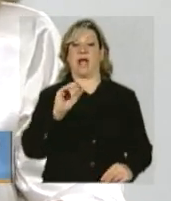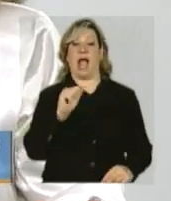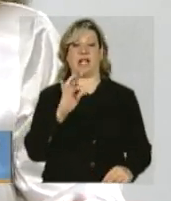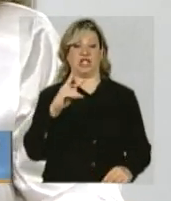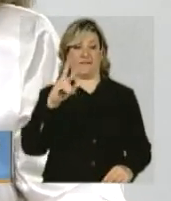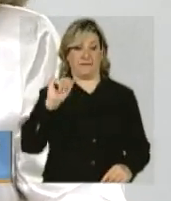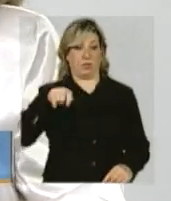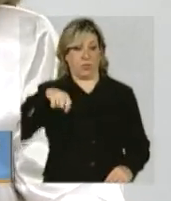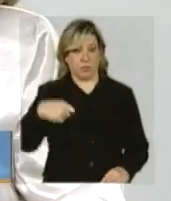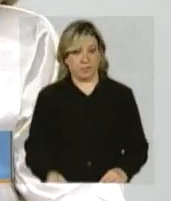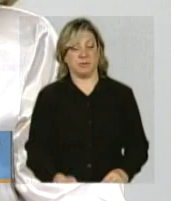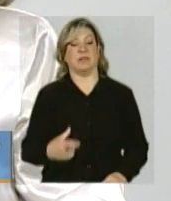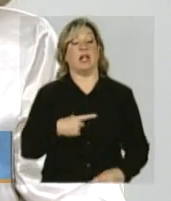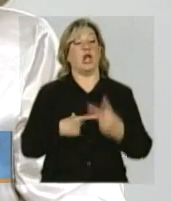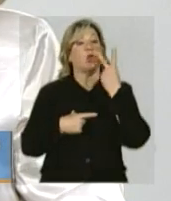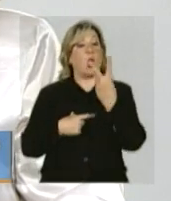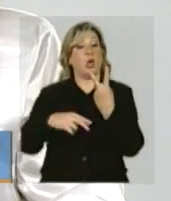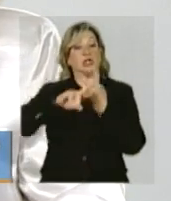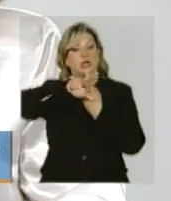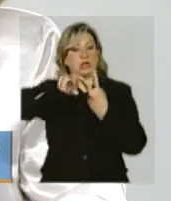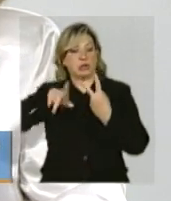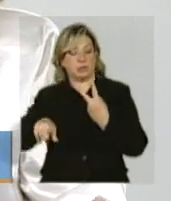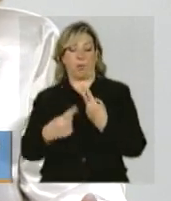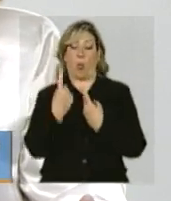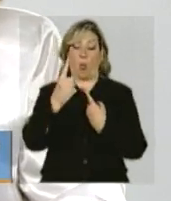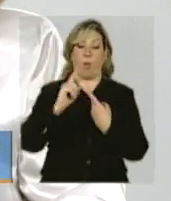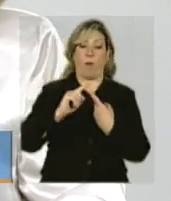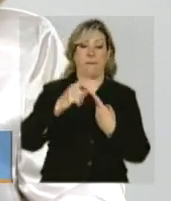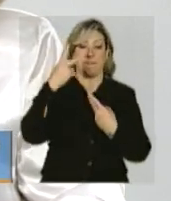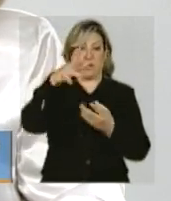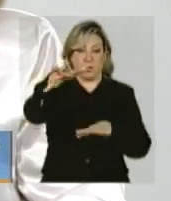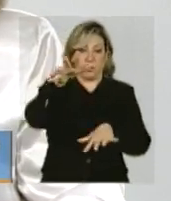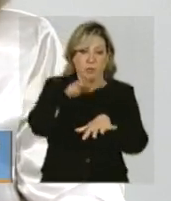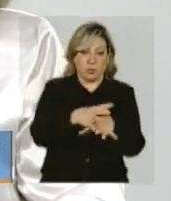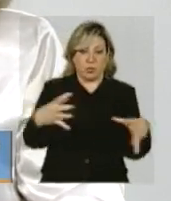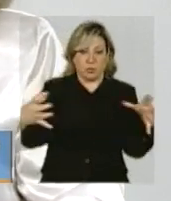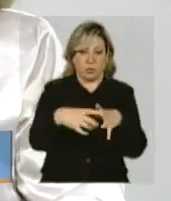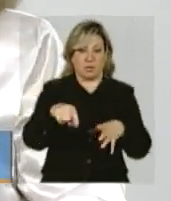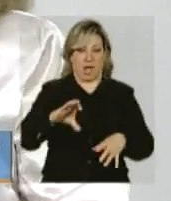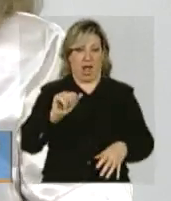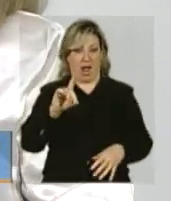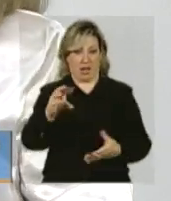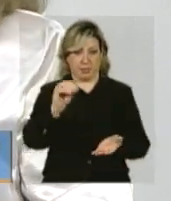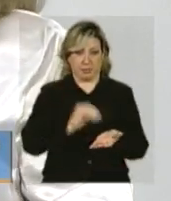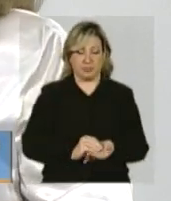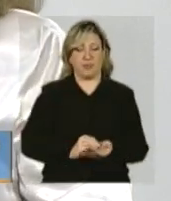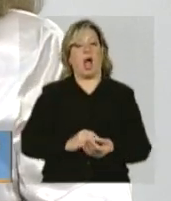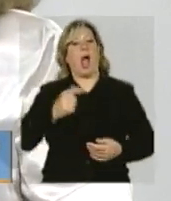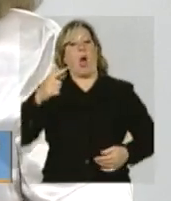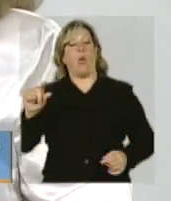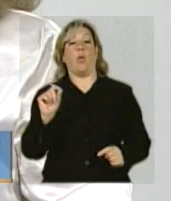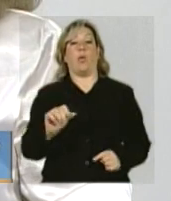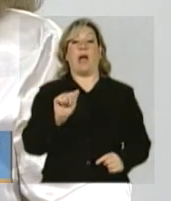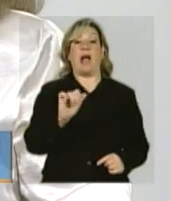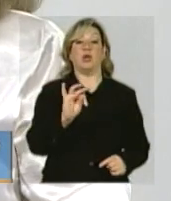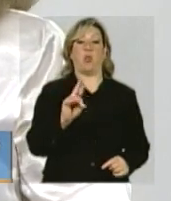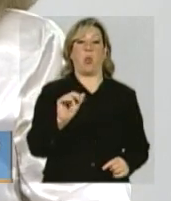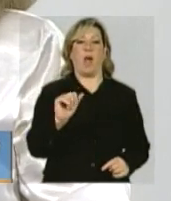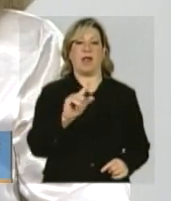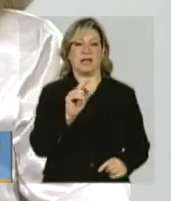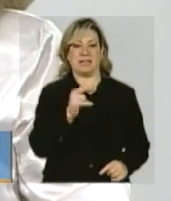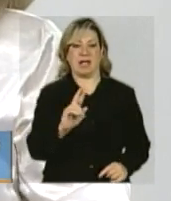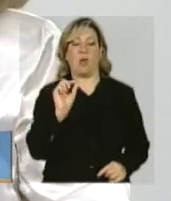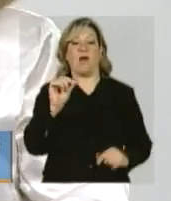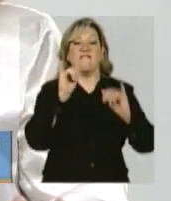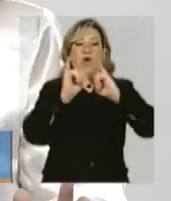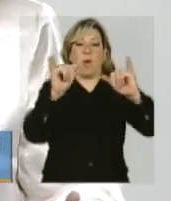vamos dizer assim, duas formas de busca ativa. Uma para inclusão no cadastro e outra para atualização